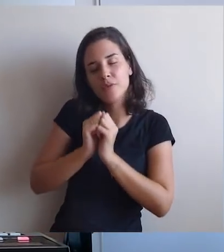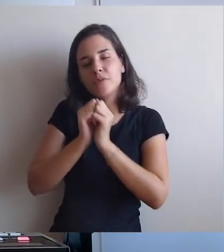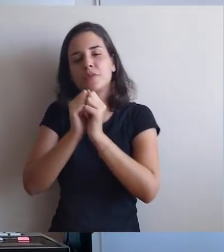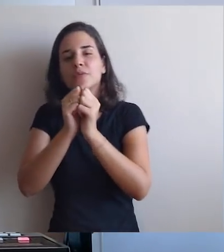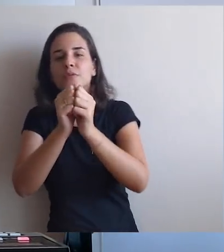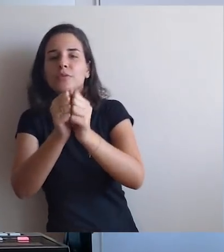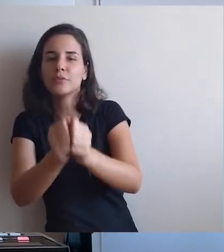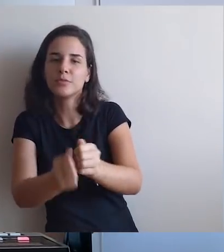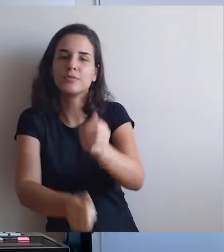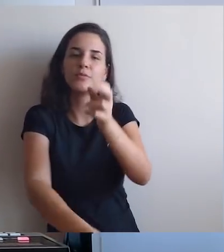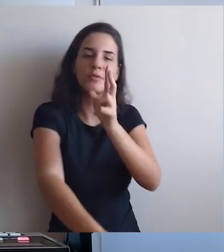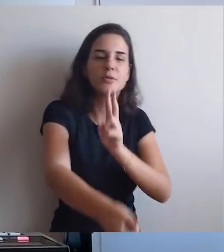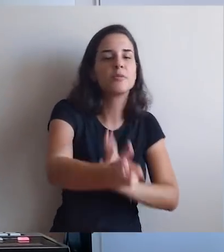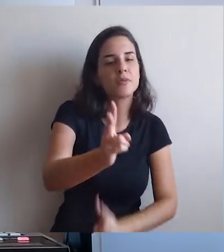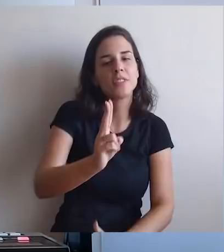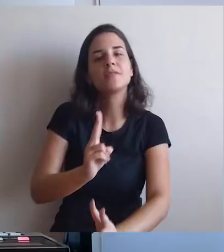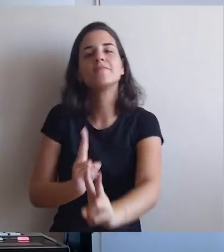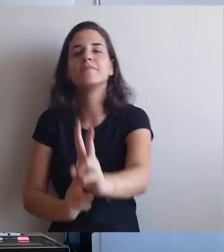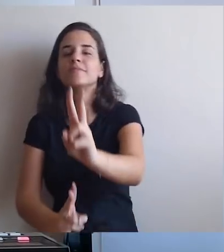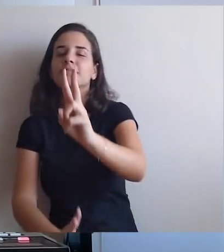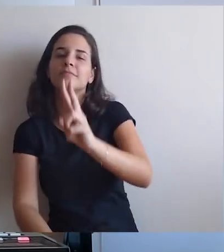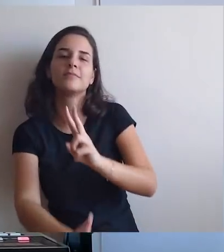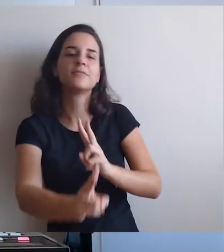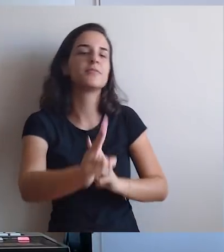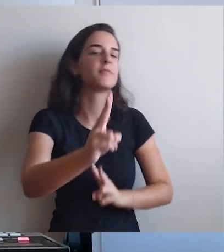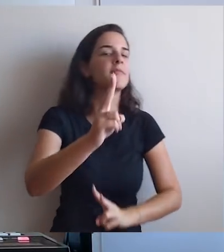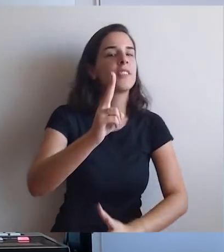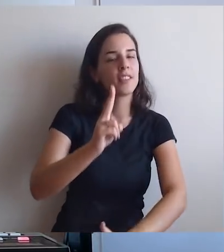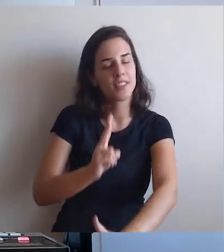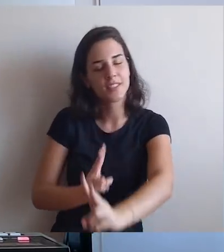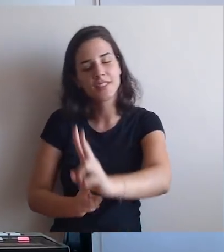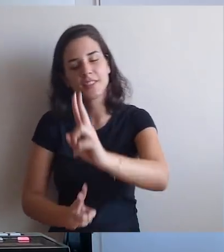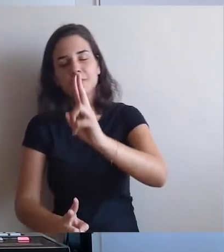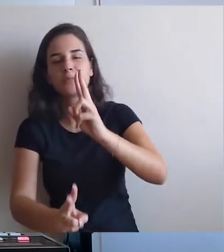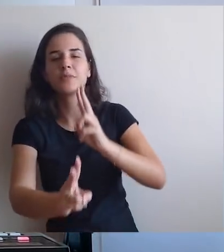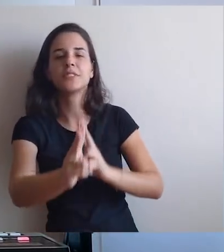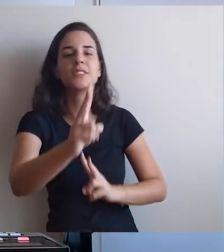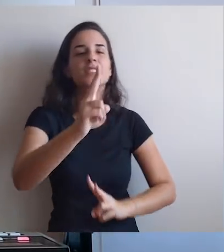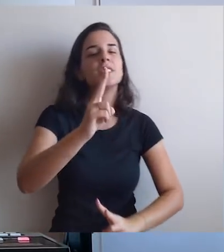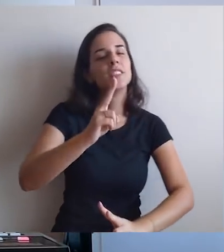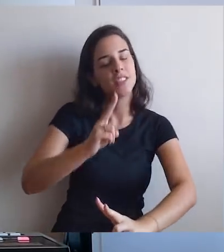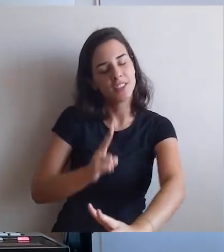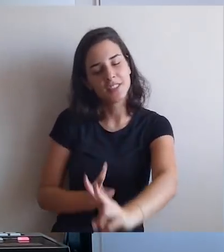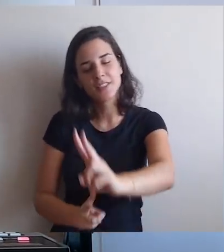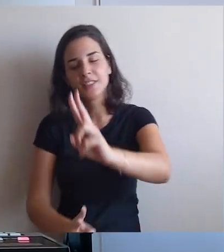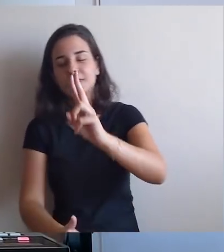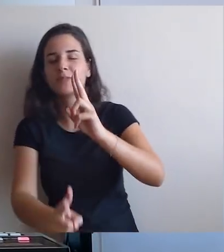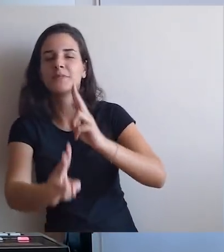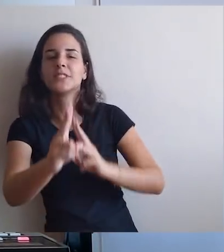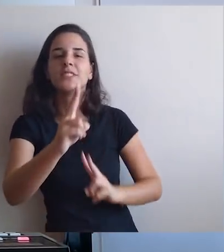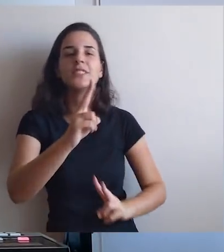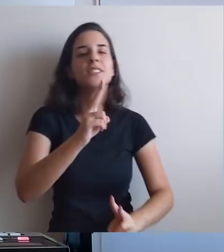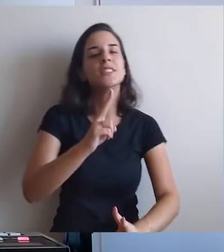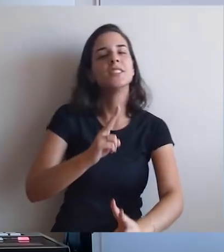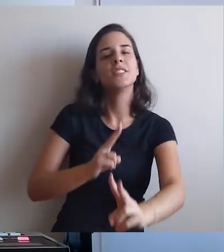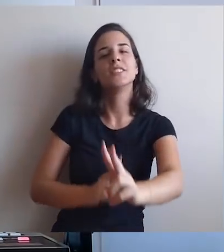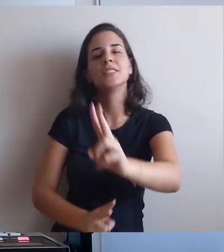fiel, pra sempre está conosco, pra sempre e